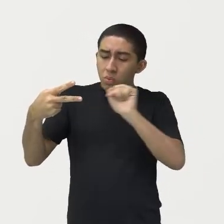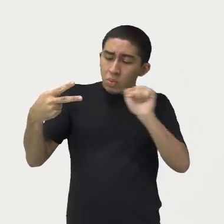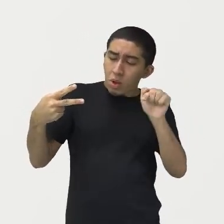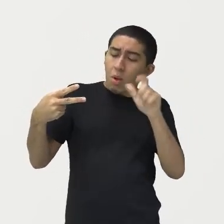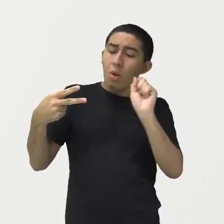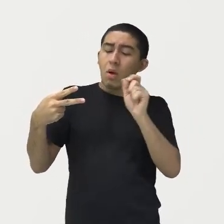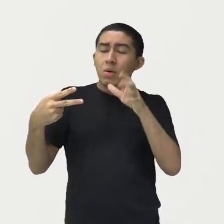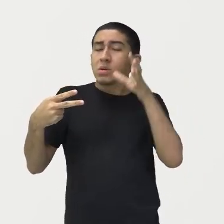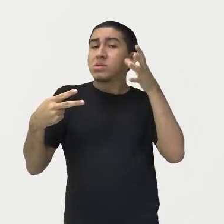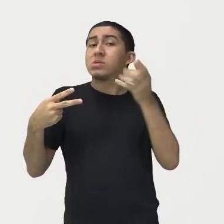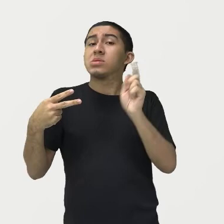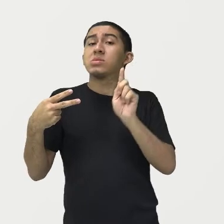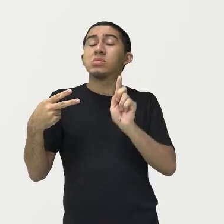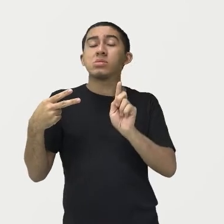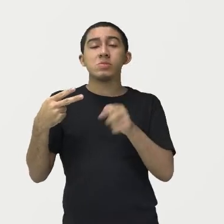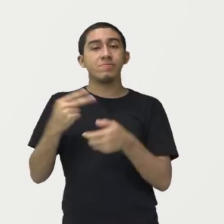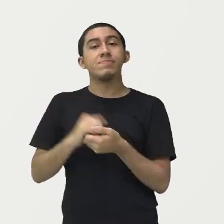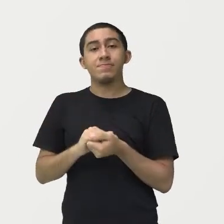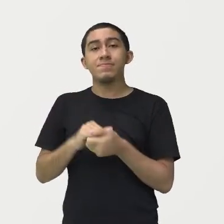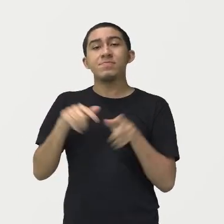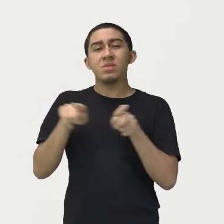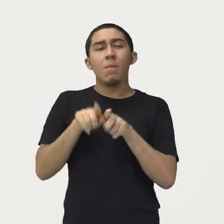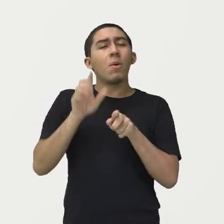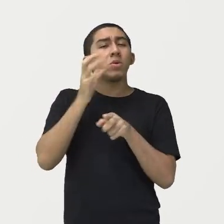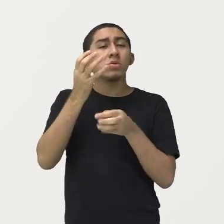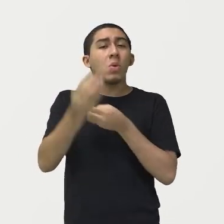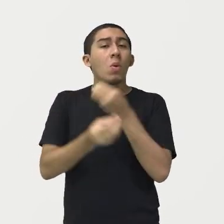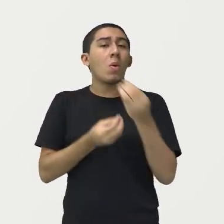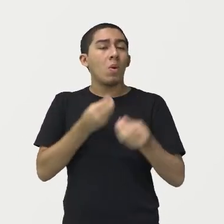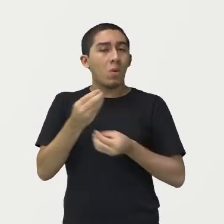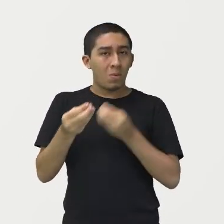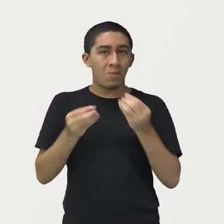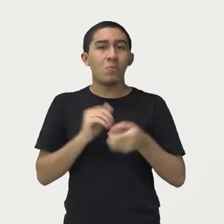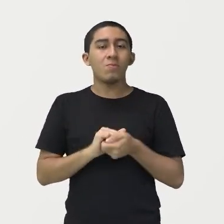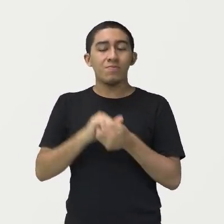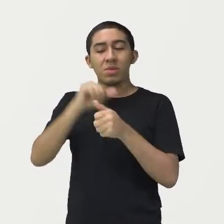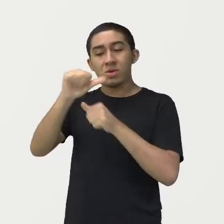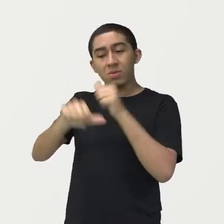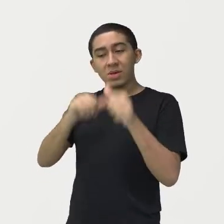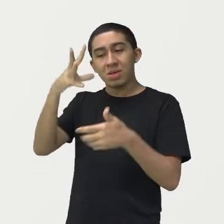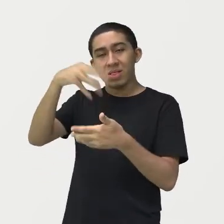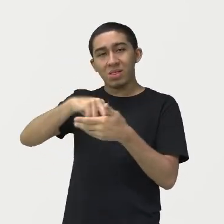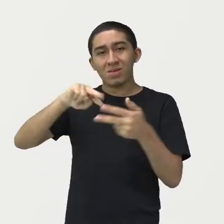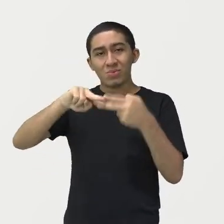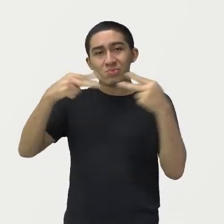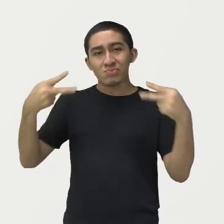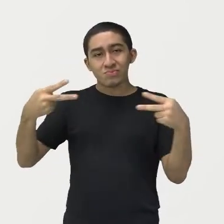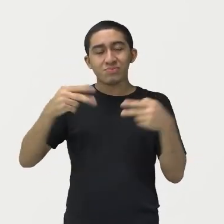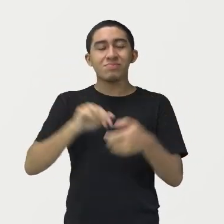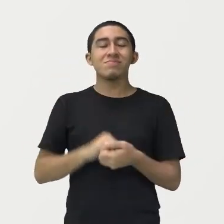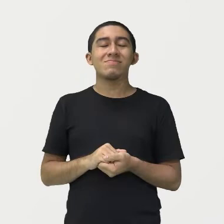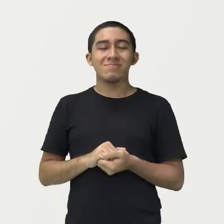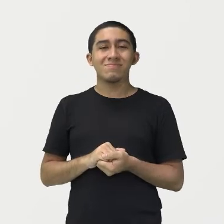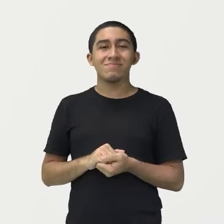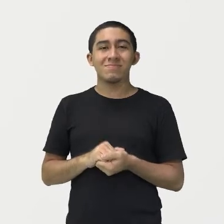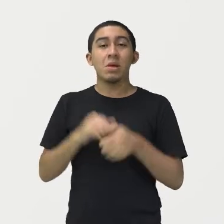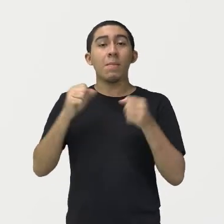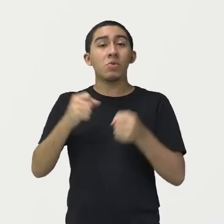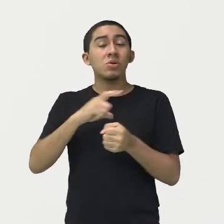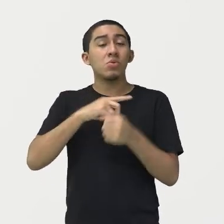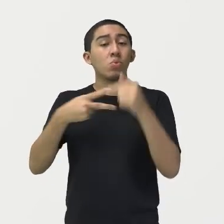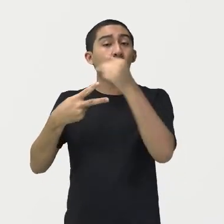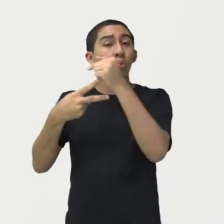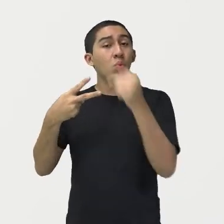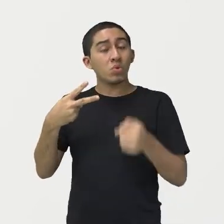isso, lógico, vai acontecer uma mutação cromossômica. E elas podem ser de 2